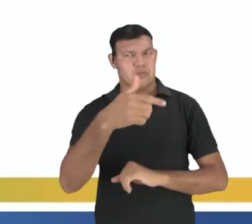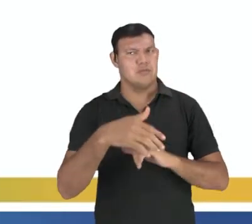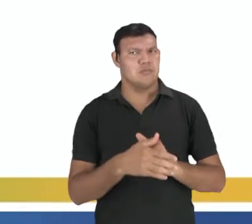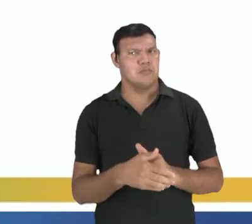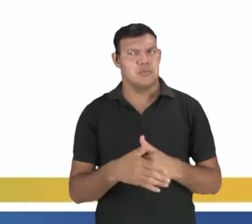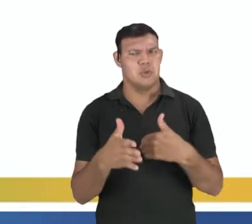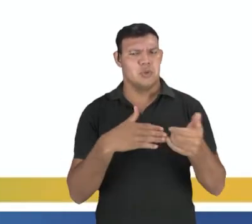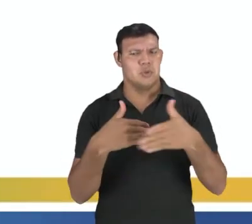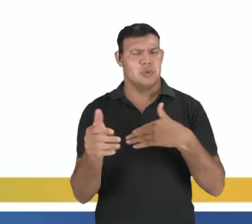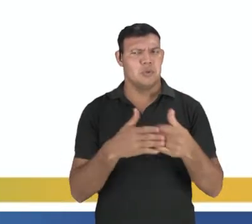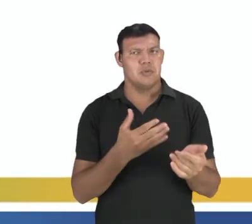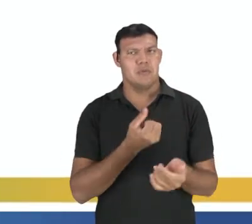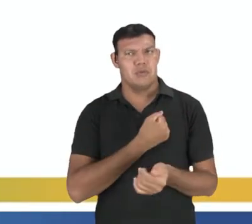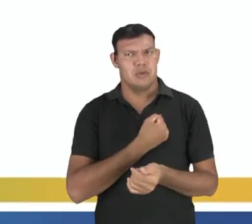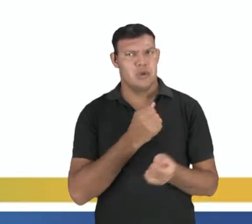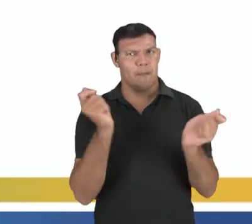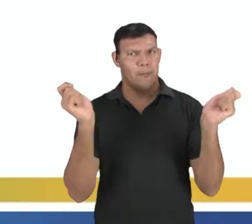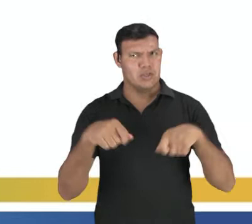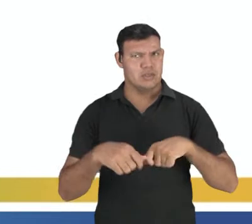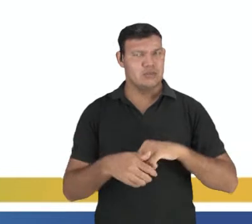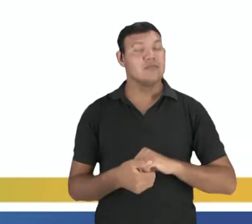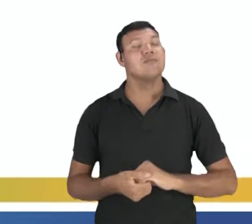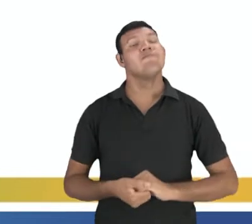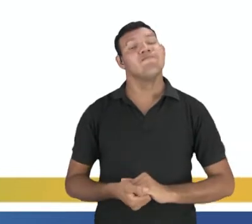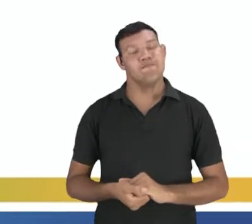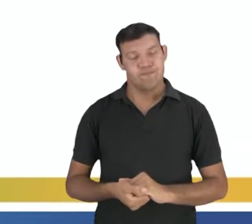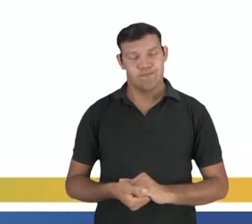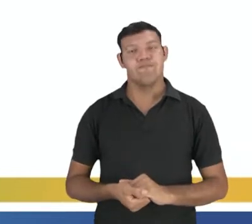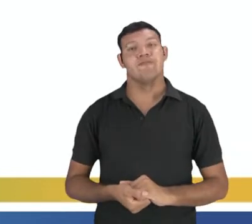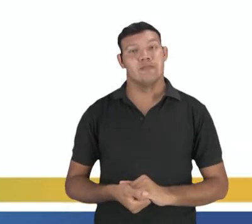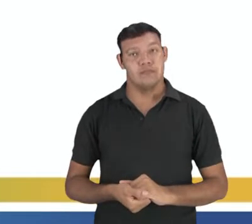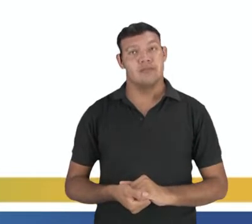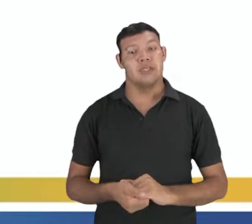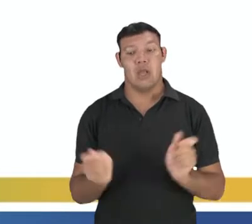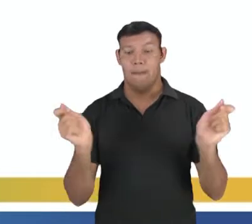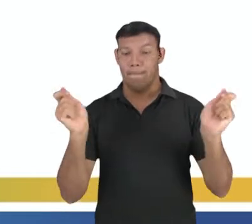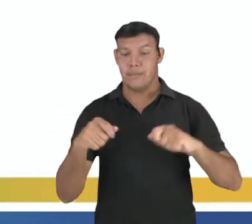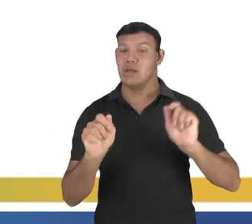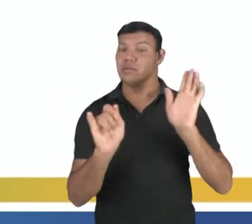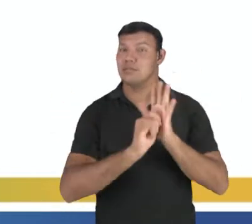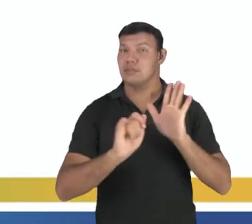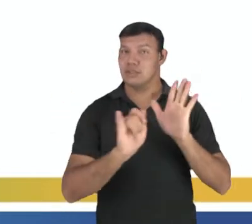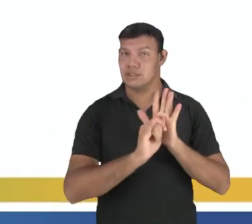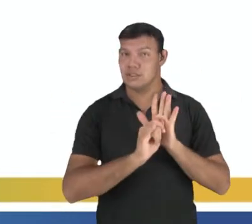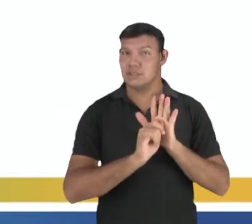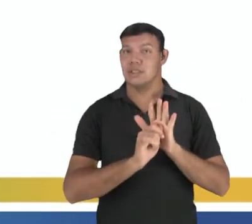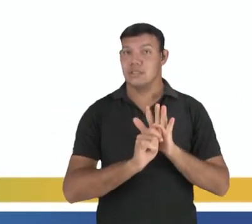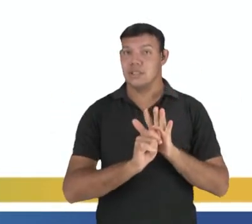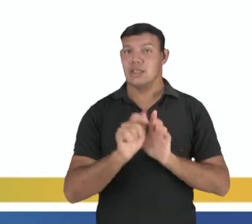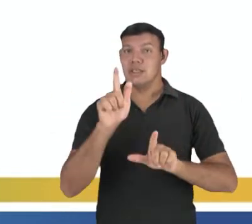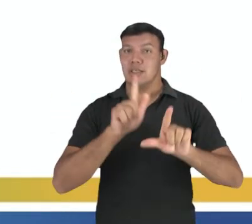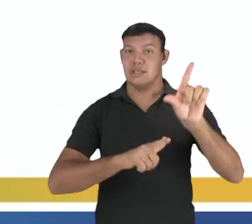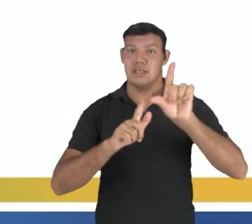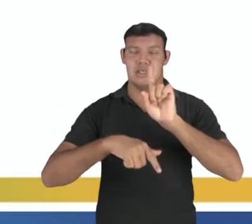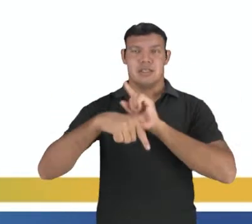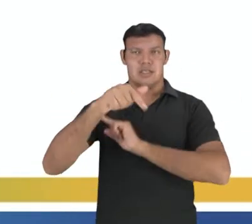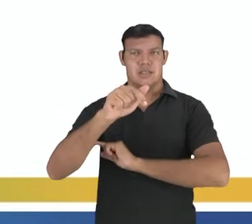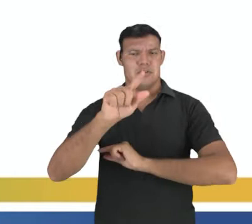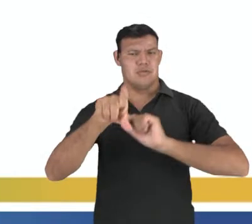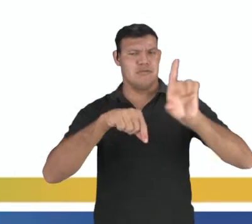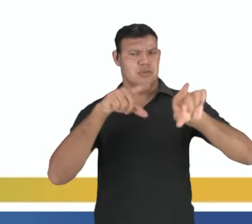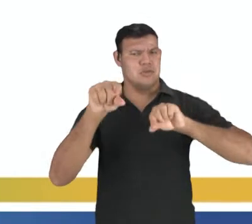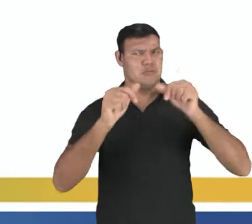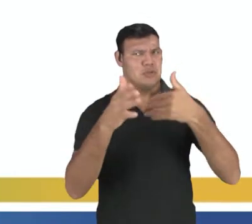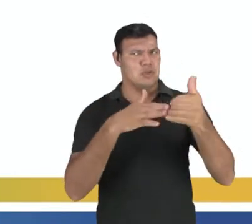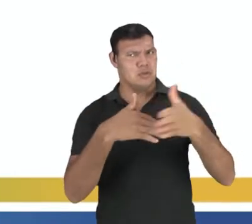divisor? Sim. Então vamos continuando. Podemos identificar a razão escolhendo qualquer